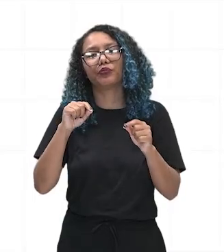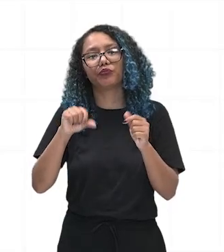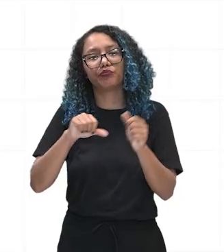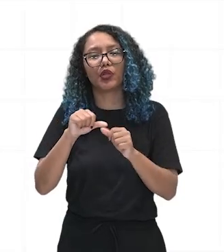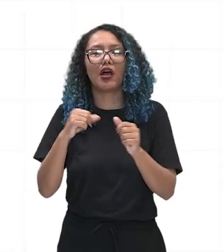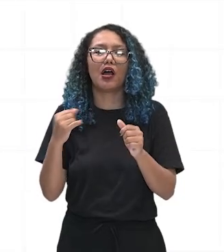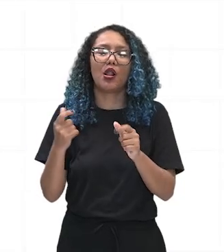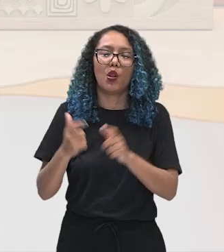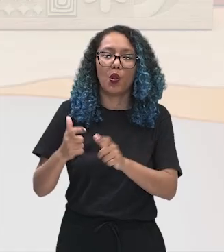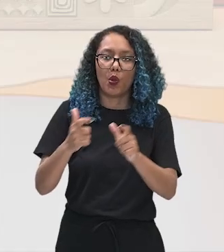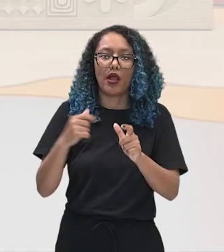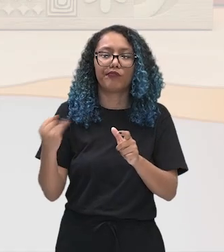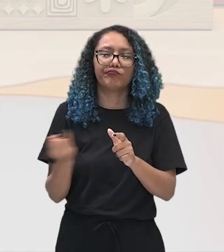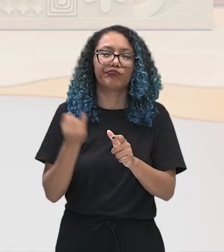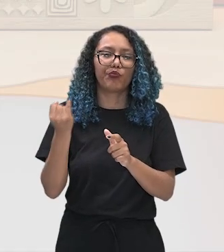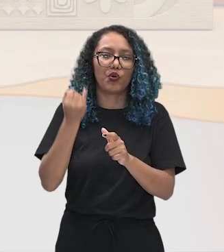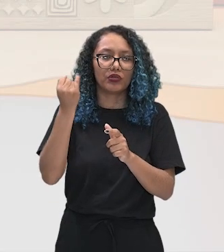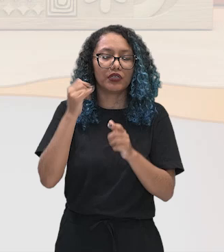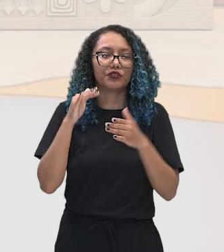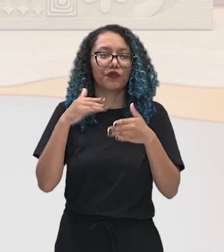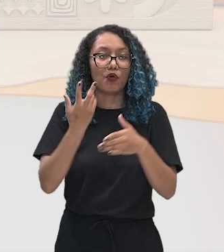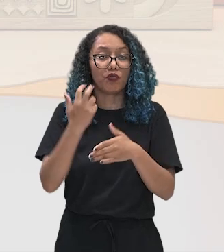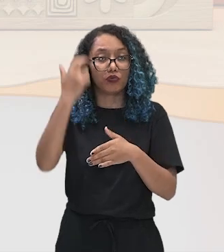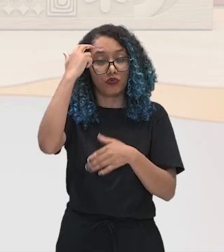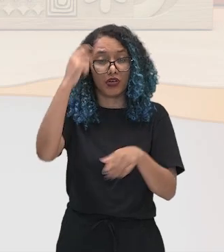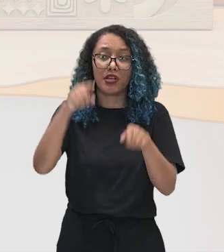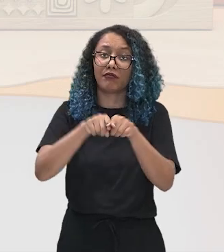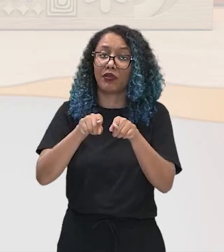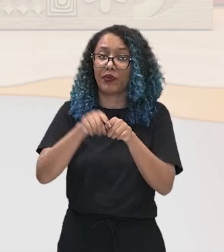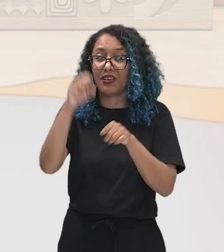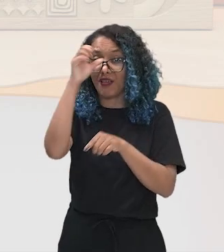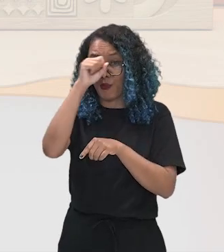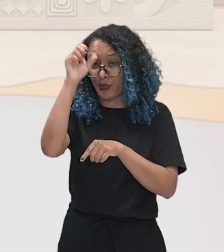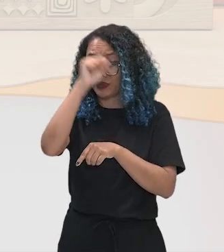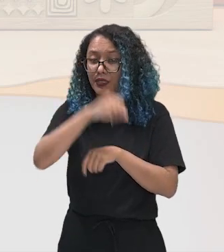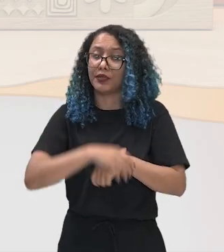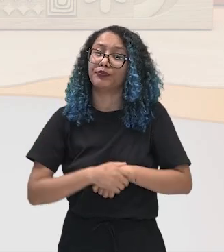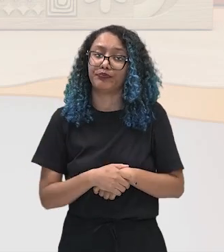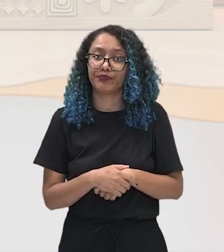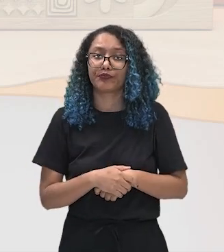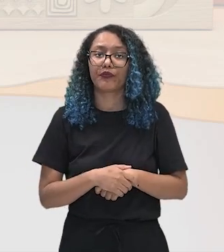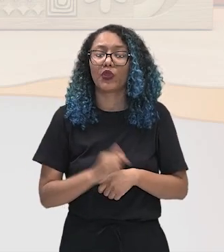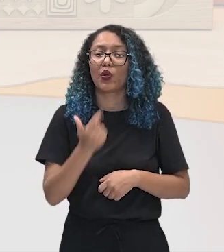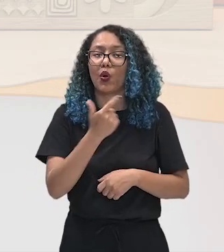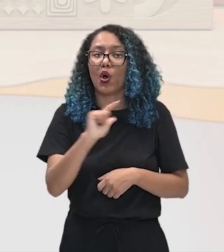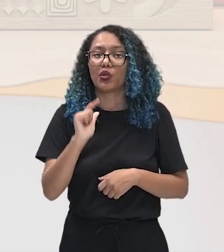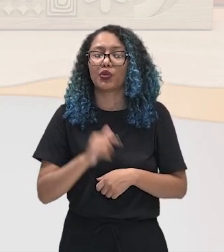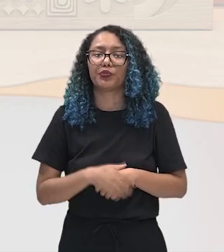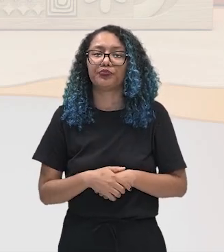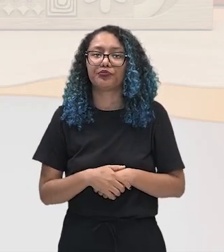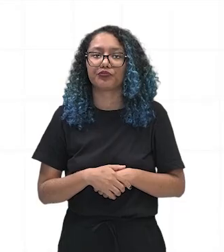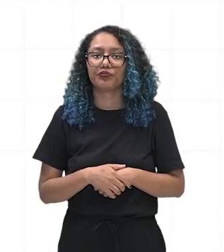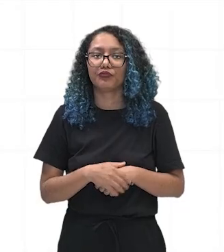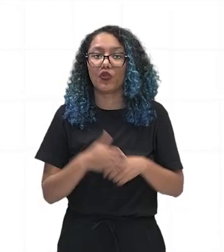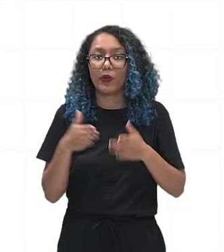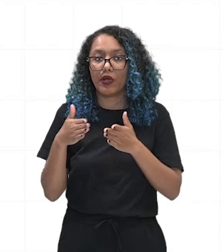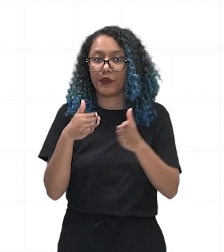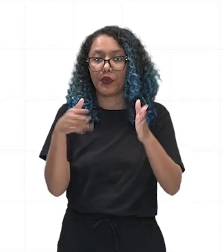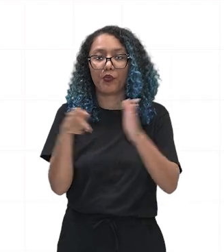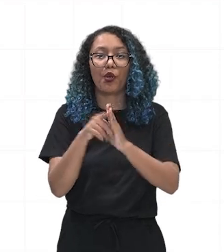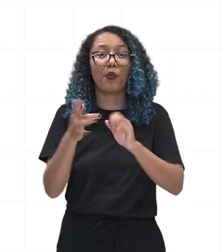cultura e o aprendizado, tá bom? Então a gente tem aí também a Rota do Ouro, turminha, olha